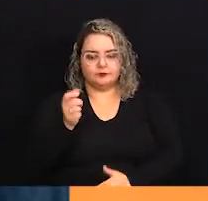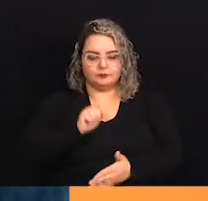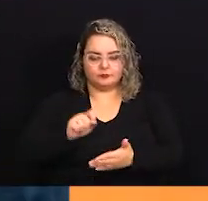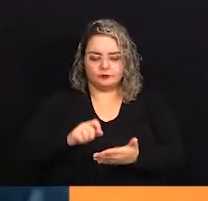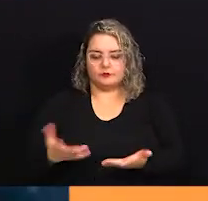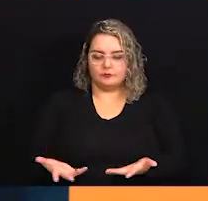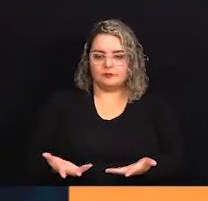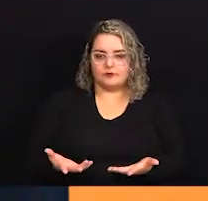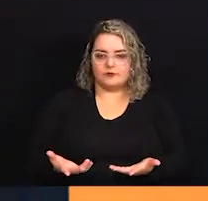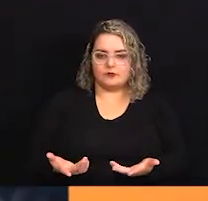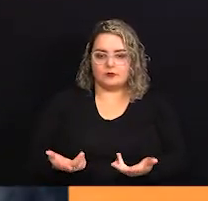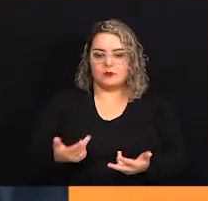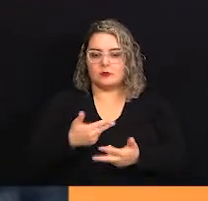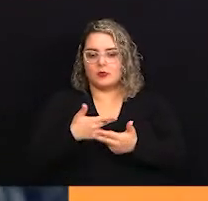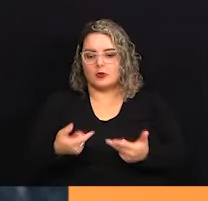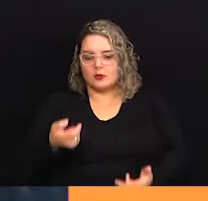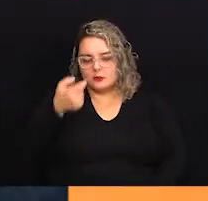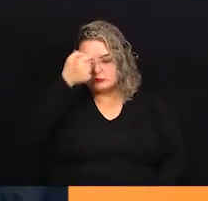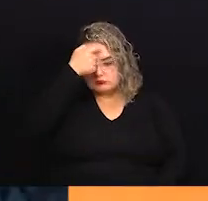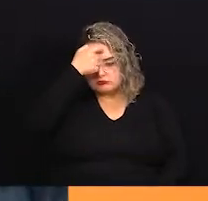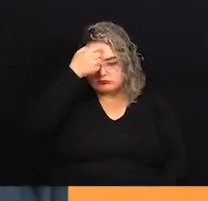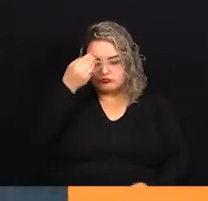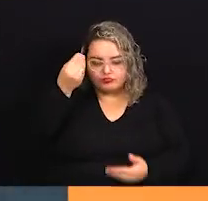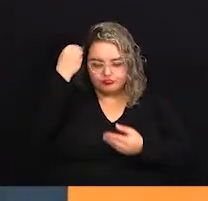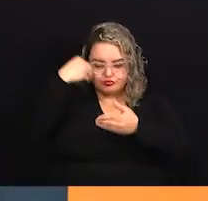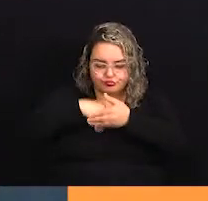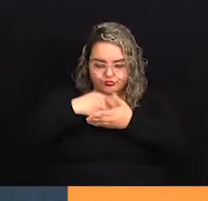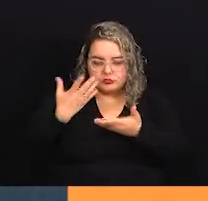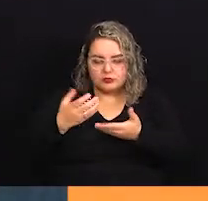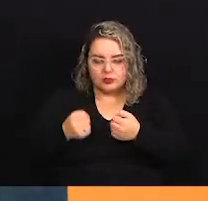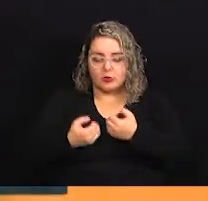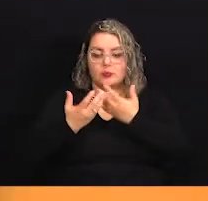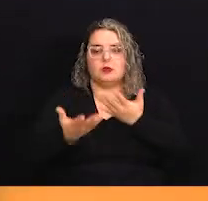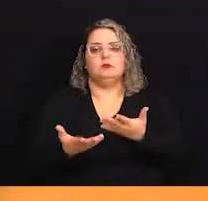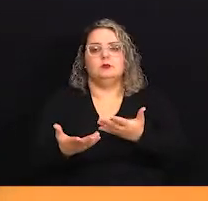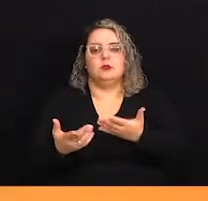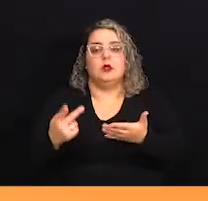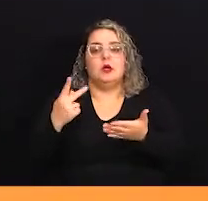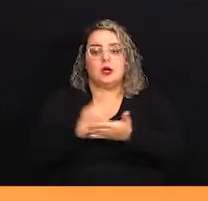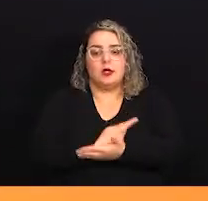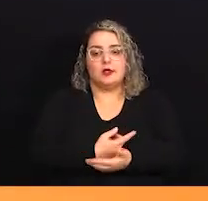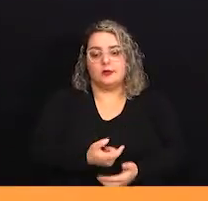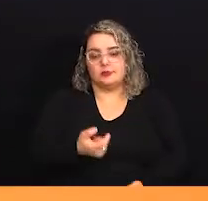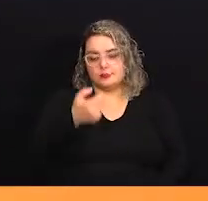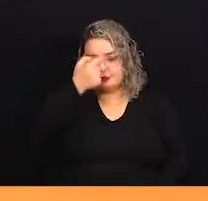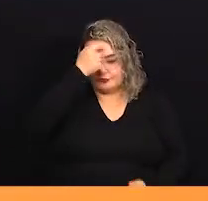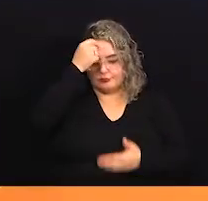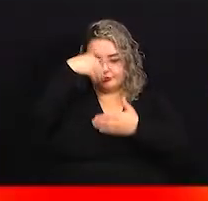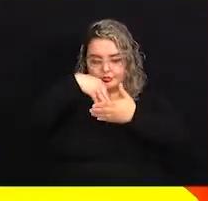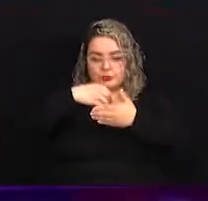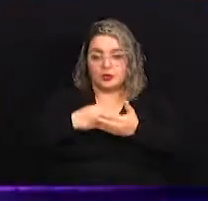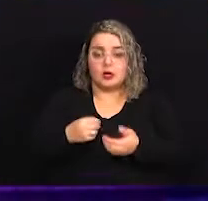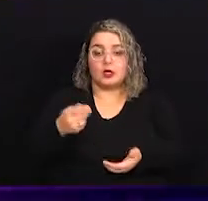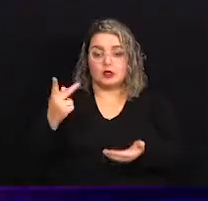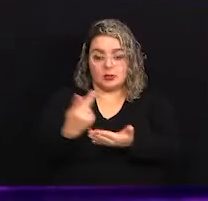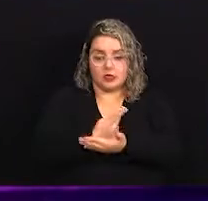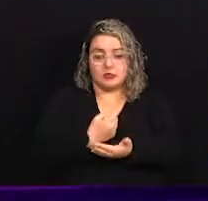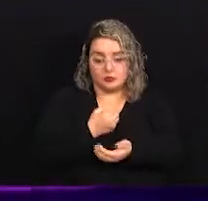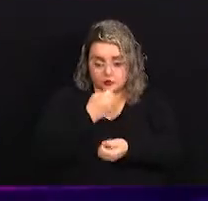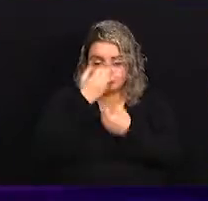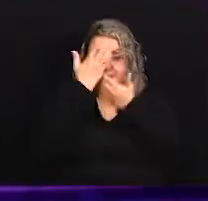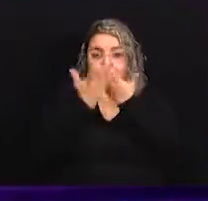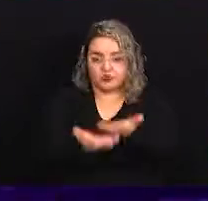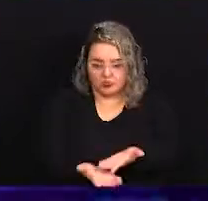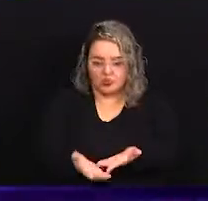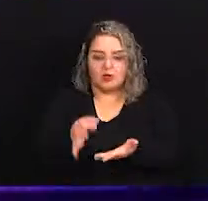me deixando algumas coisas inconscientes, conscientes. E quando você torna erros inconscientes, você consegue corrigir.